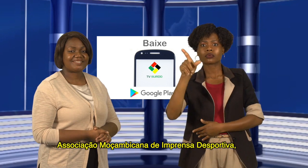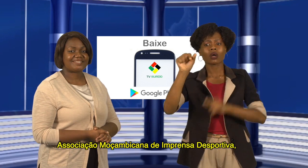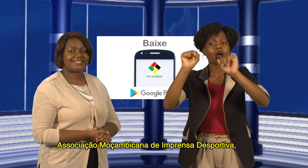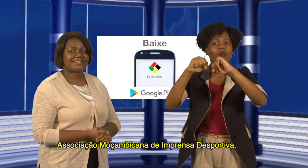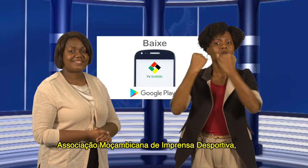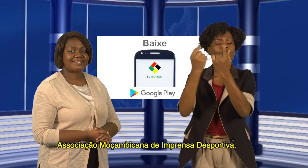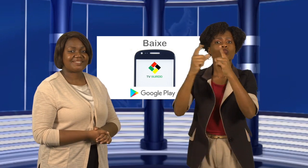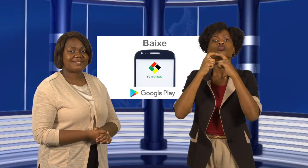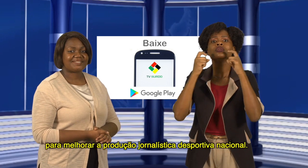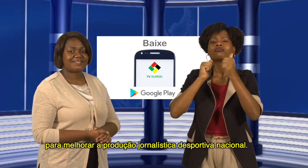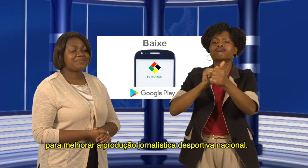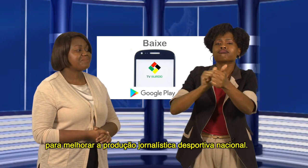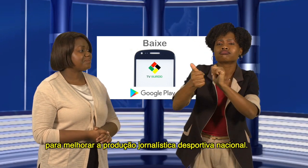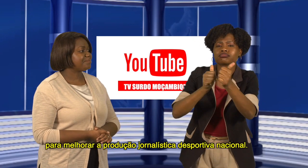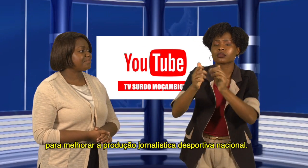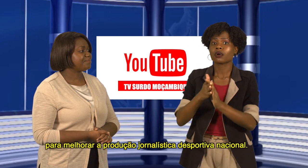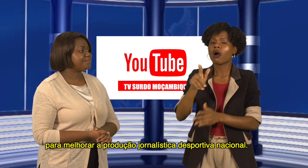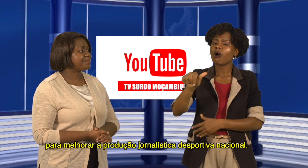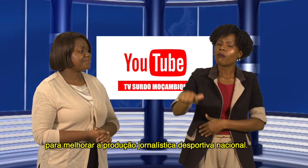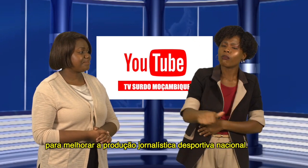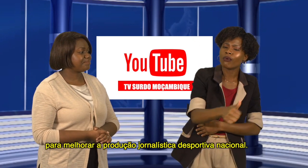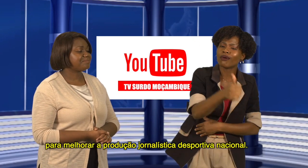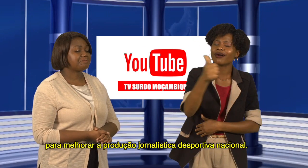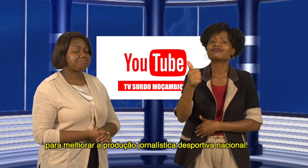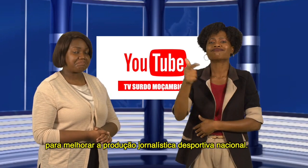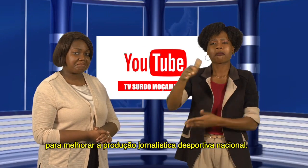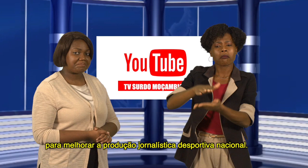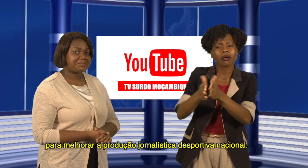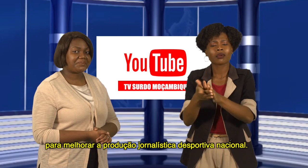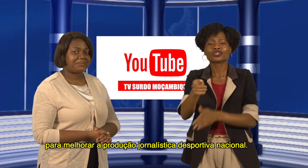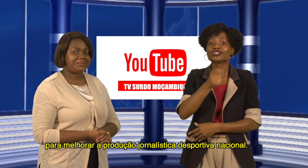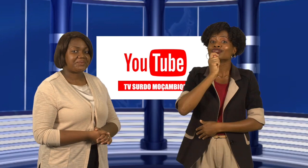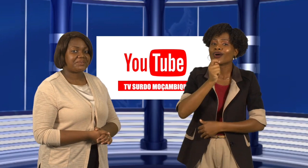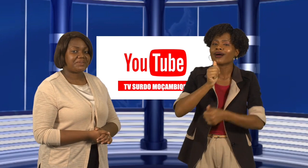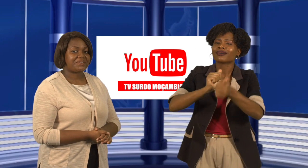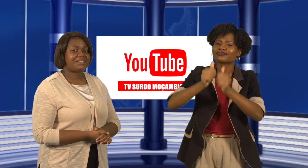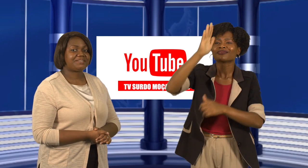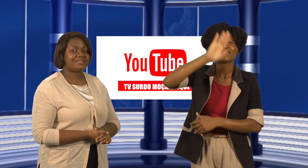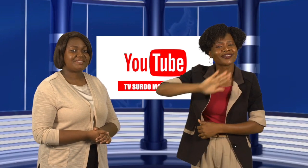de Imprensa Desportiva, para melhorar a produção jornalística desportiva nacional.